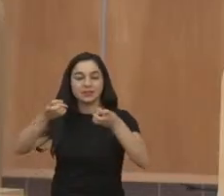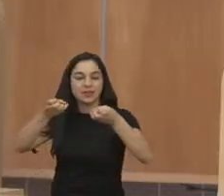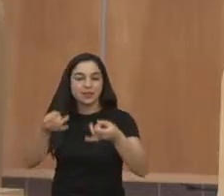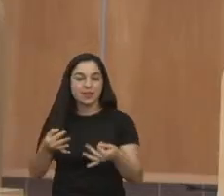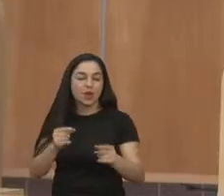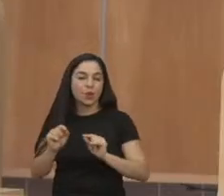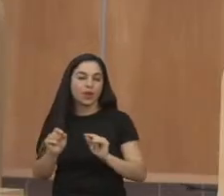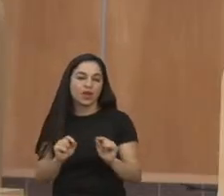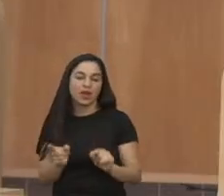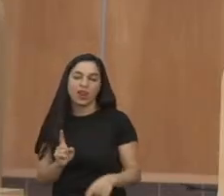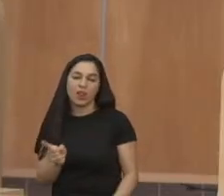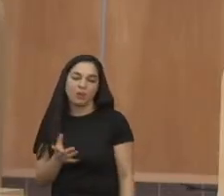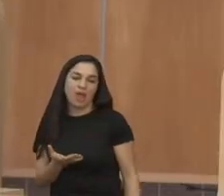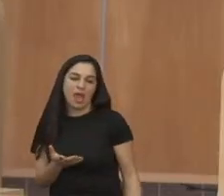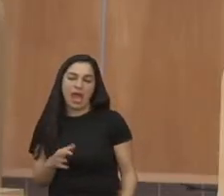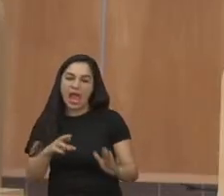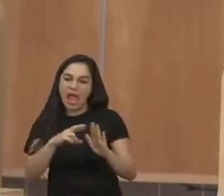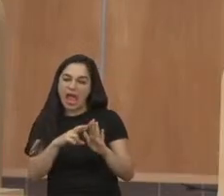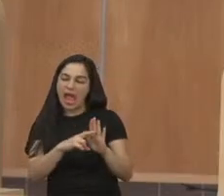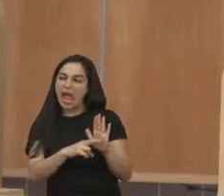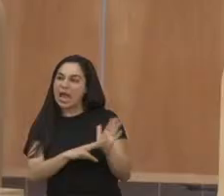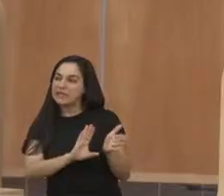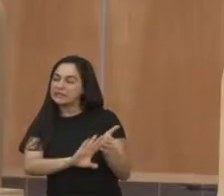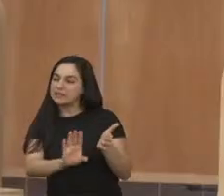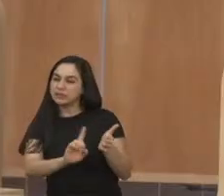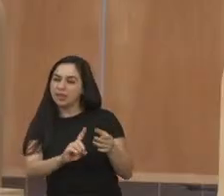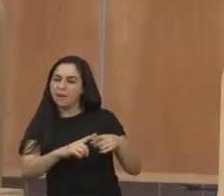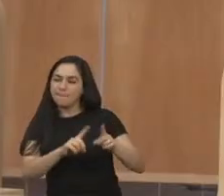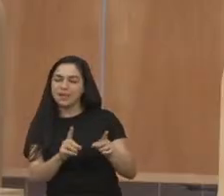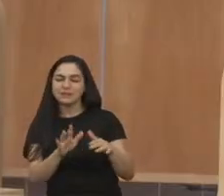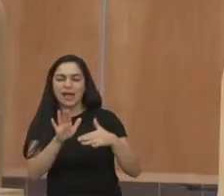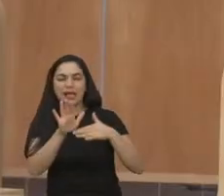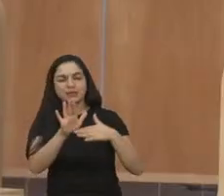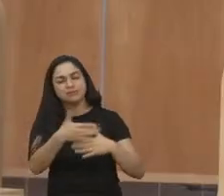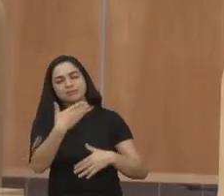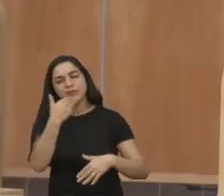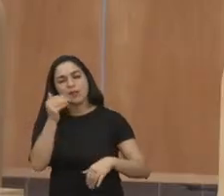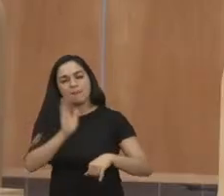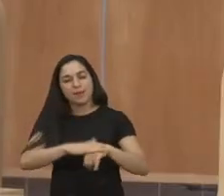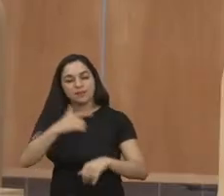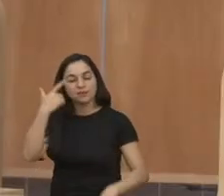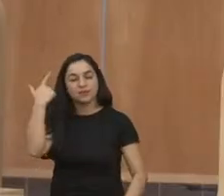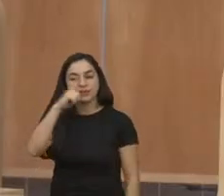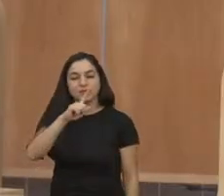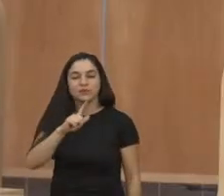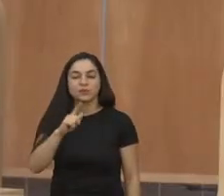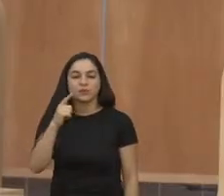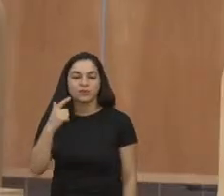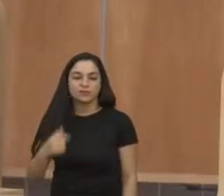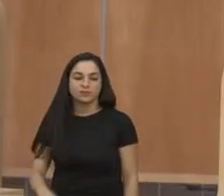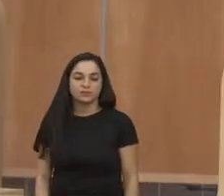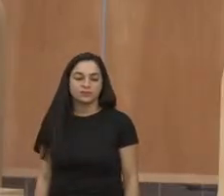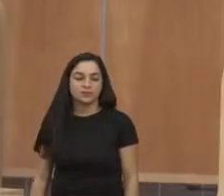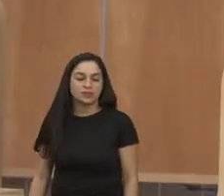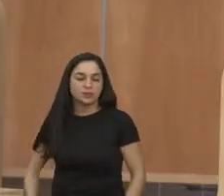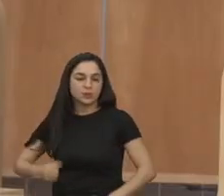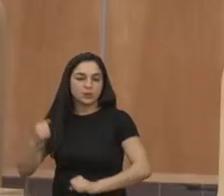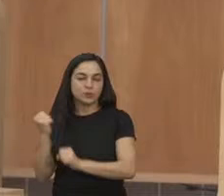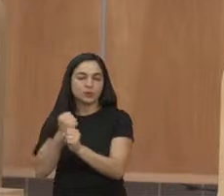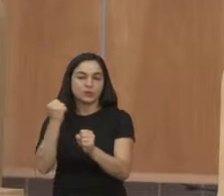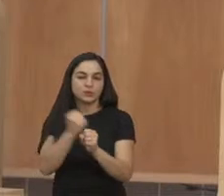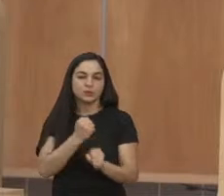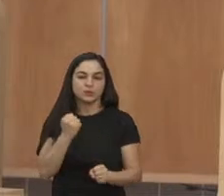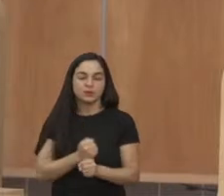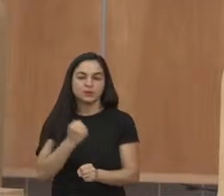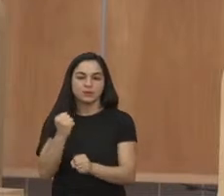é um afrouxamento da regra, mas a gente está, assim, dando um aperfeiçoamento da norma para que mais pessoas tenham condições de ter sua construção e